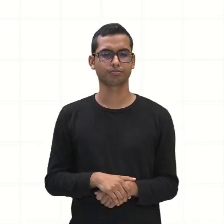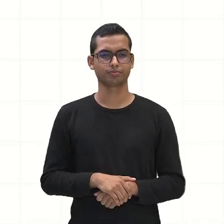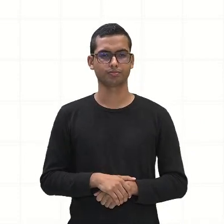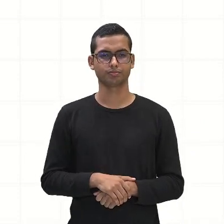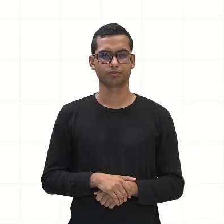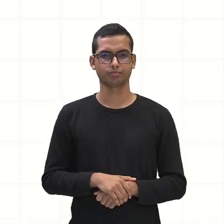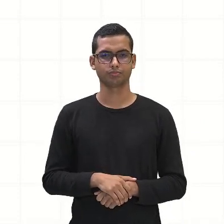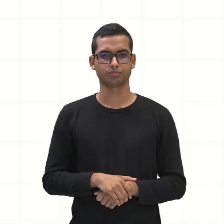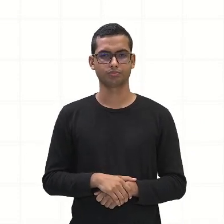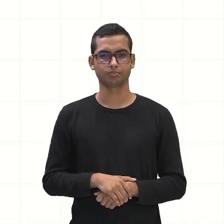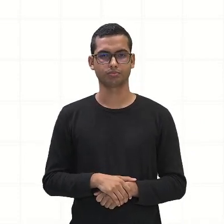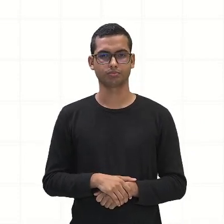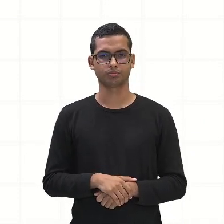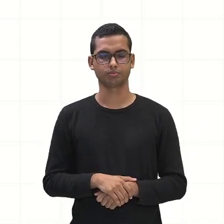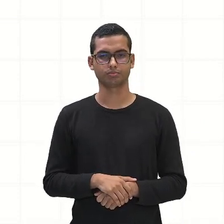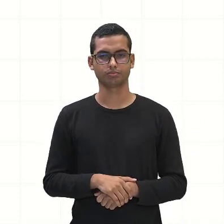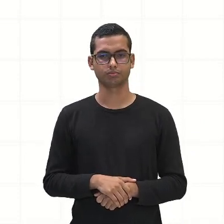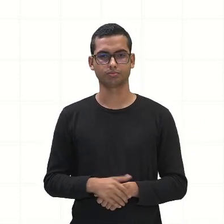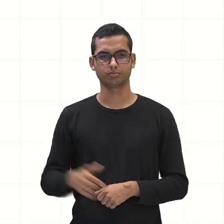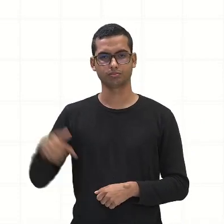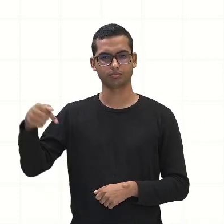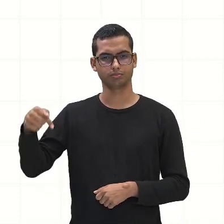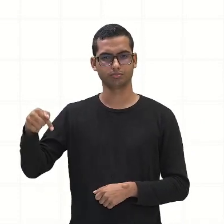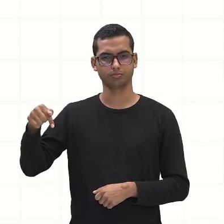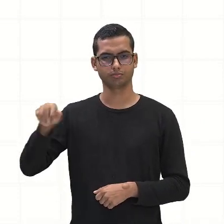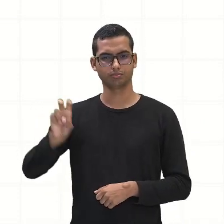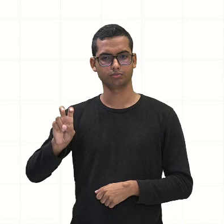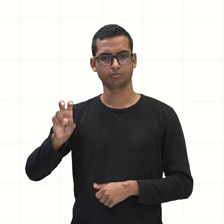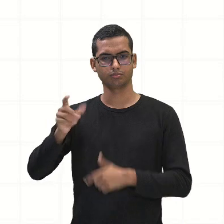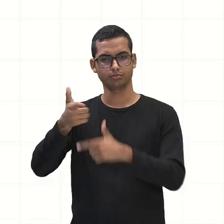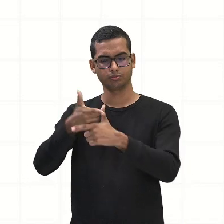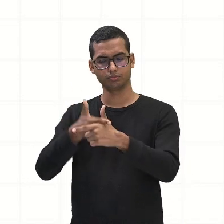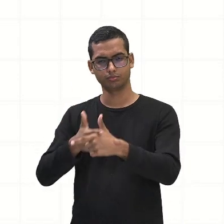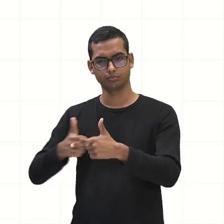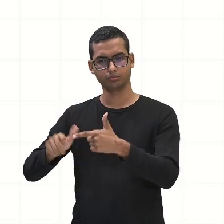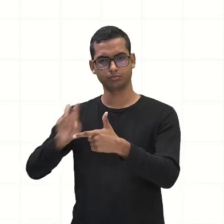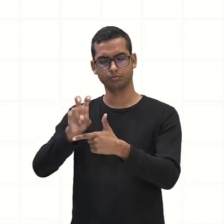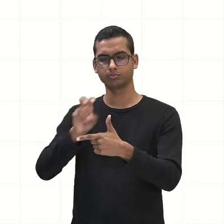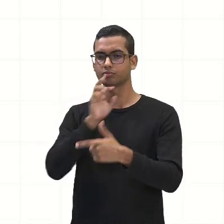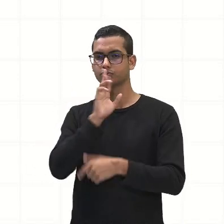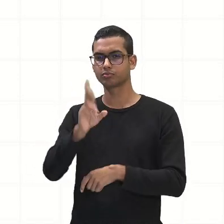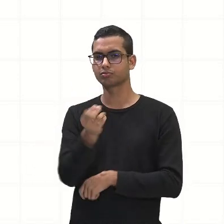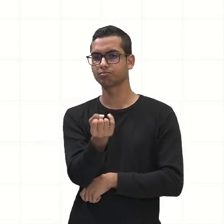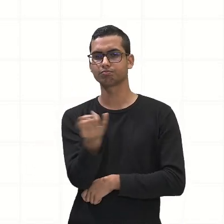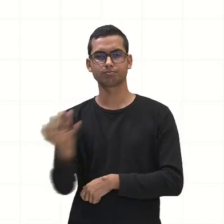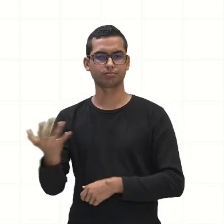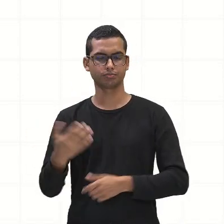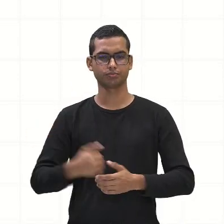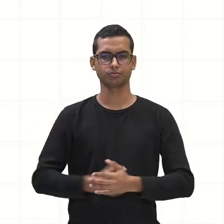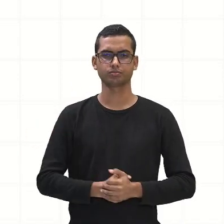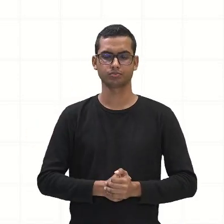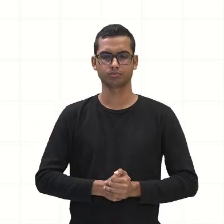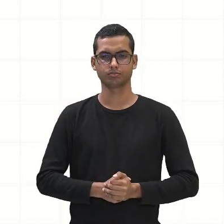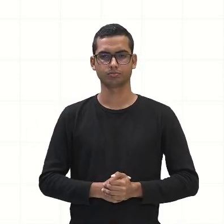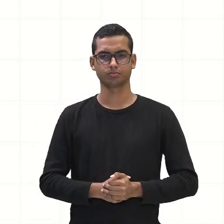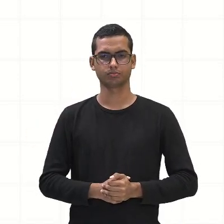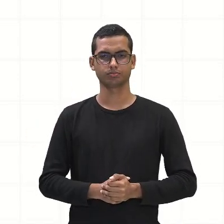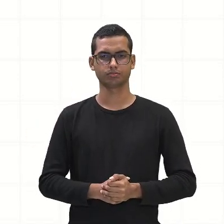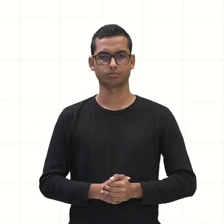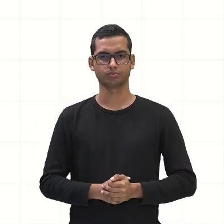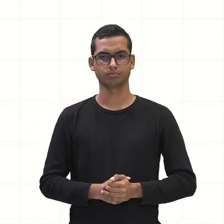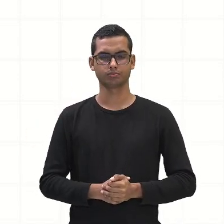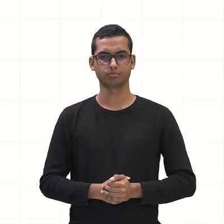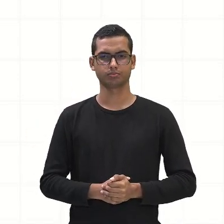no cantinho. 75 dividido por 5. Então, 7 por 5 dá 1, que vai dar